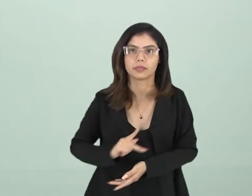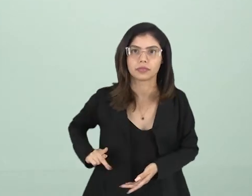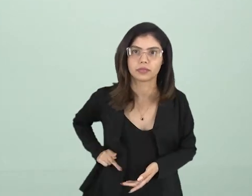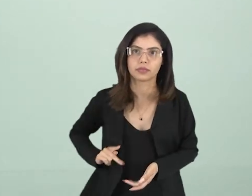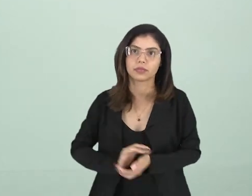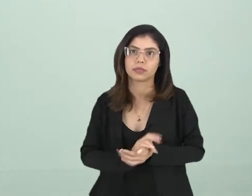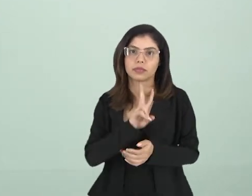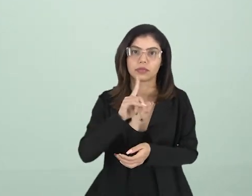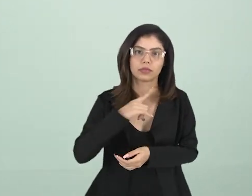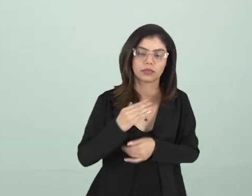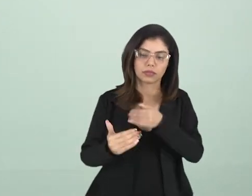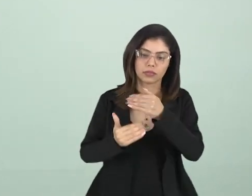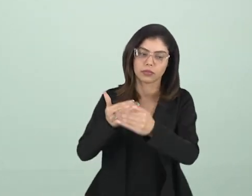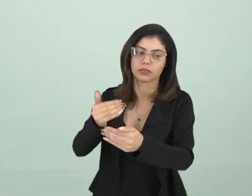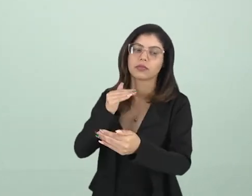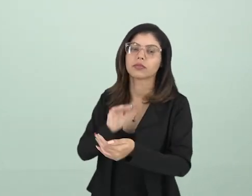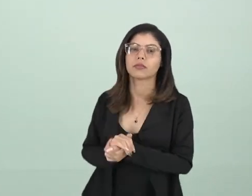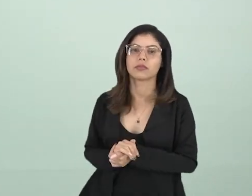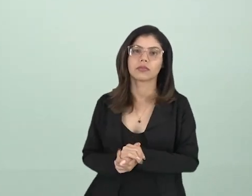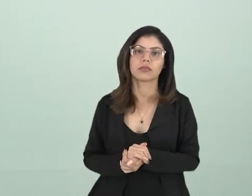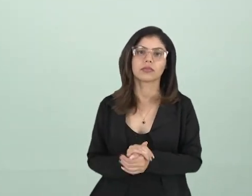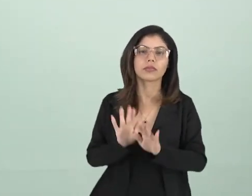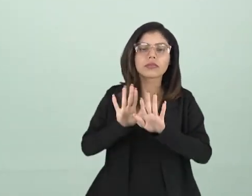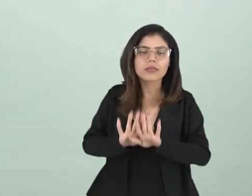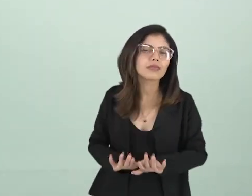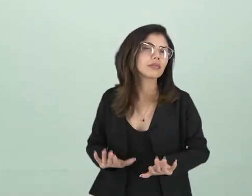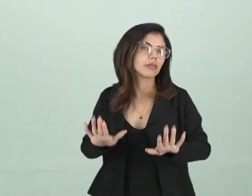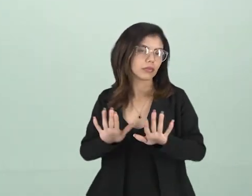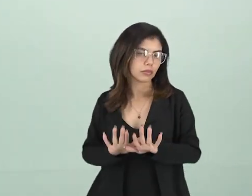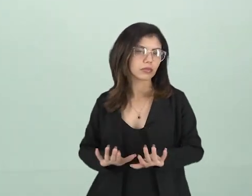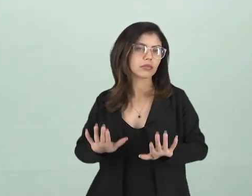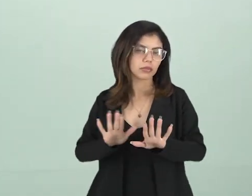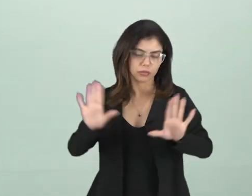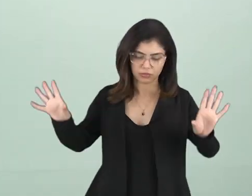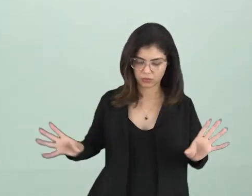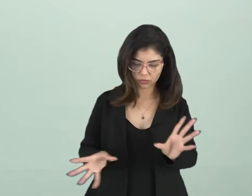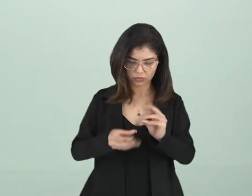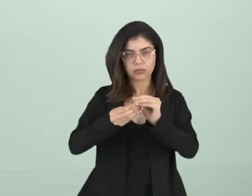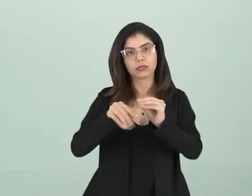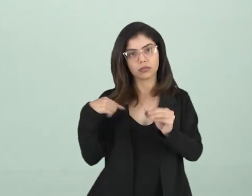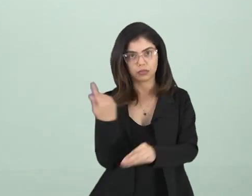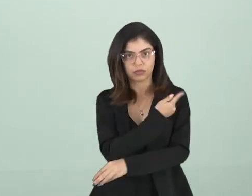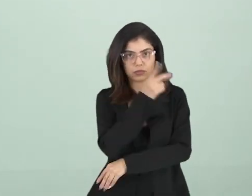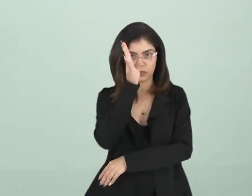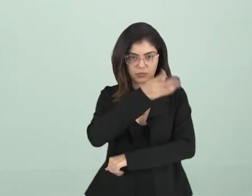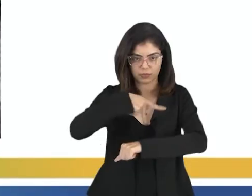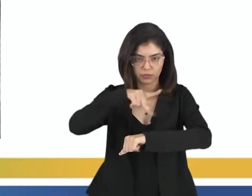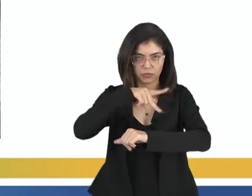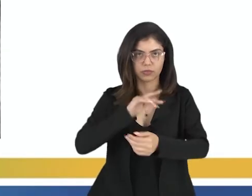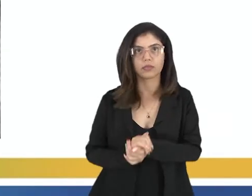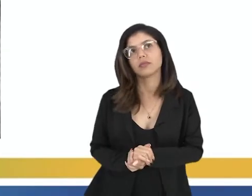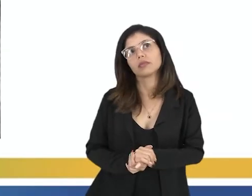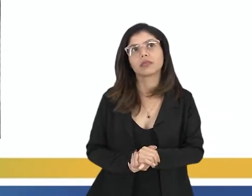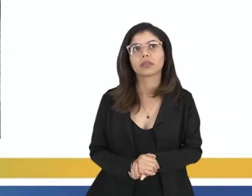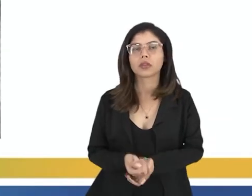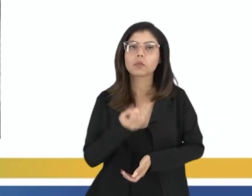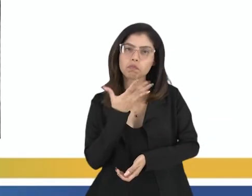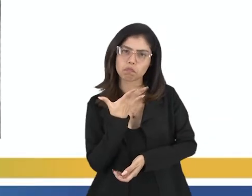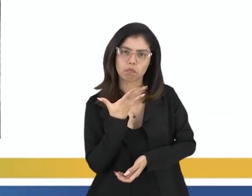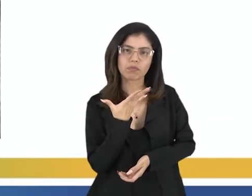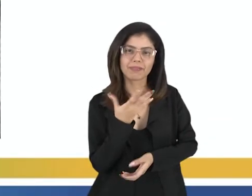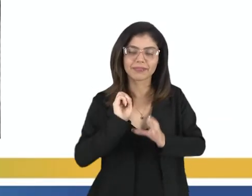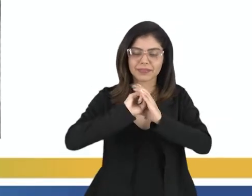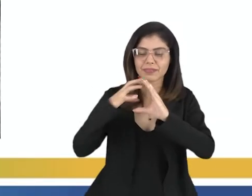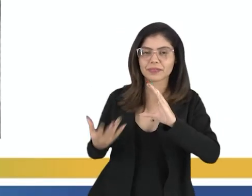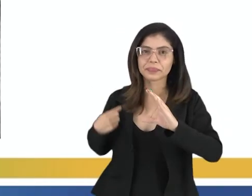Então, a gente vai ter esse processo que, devagarzinho, ele vai ser implementado no nosso país, tá? Uma questão também bem